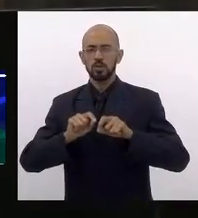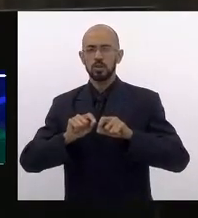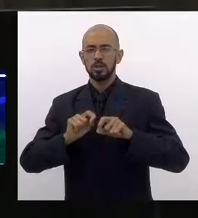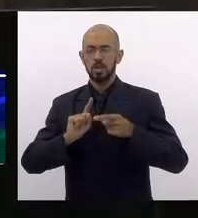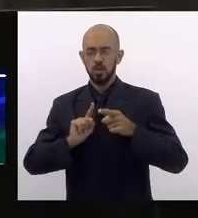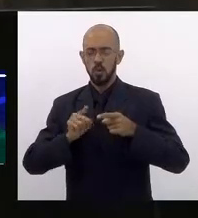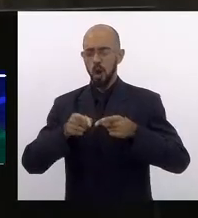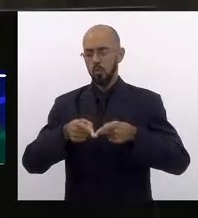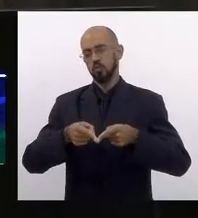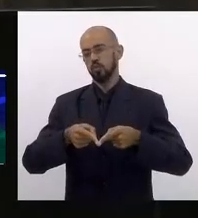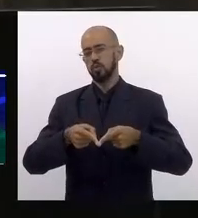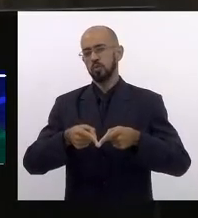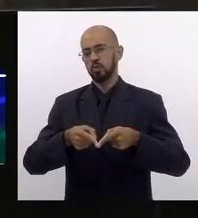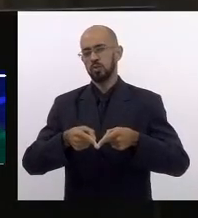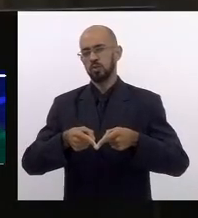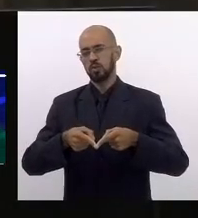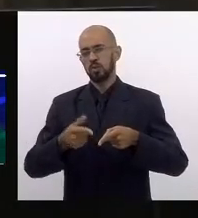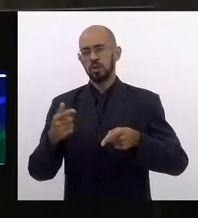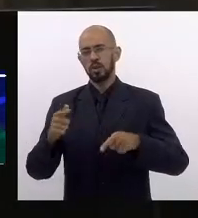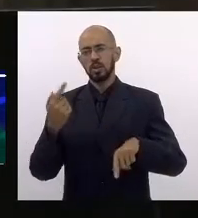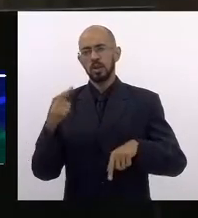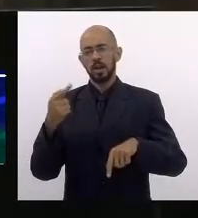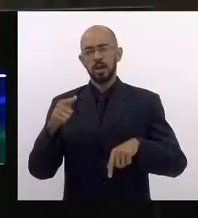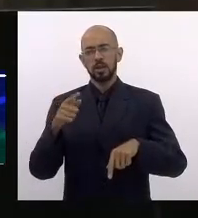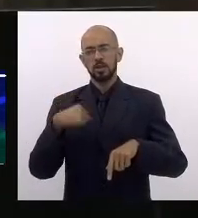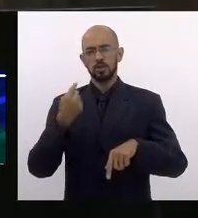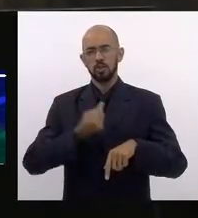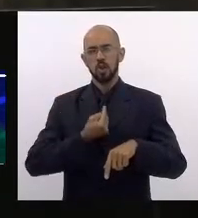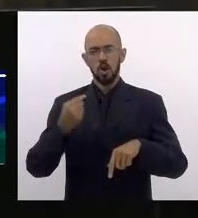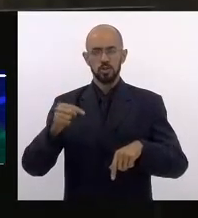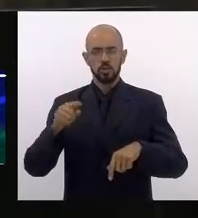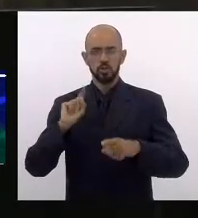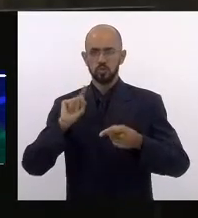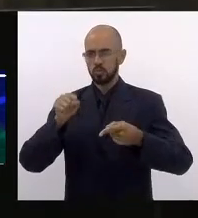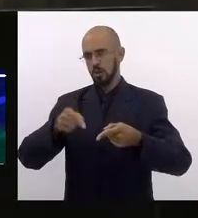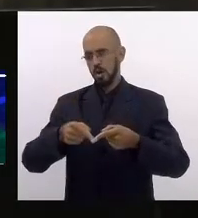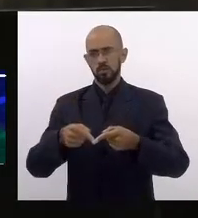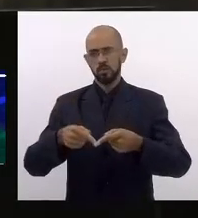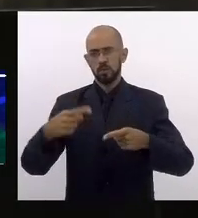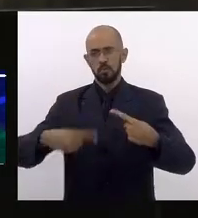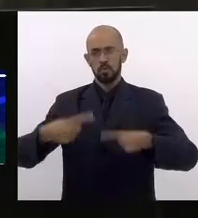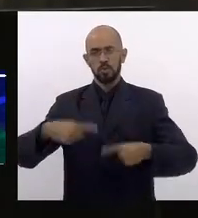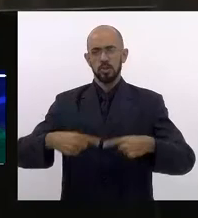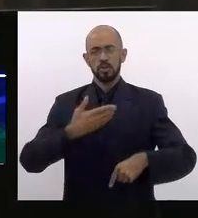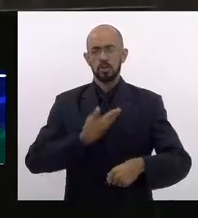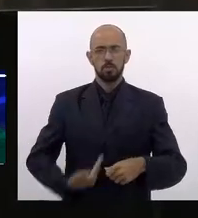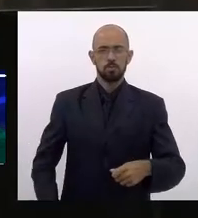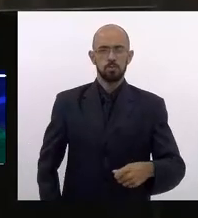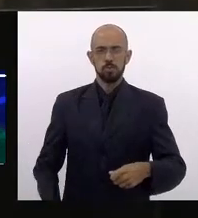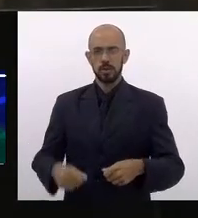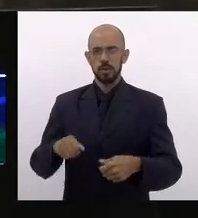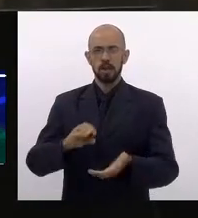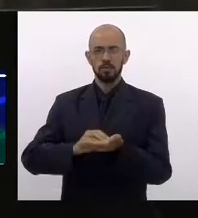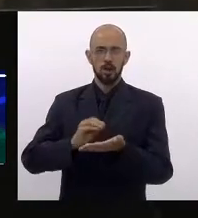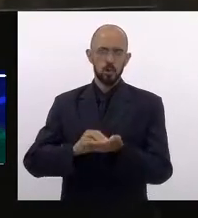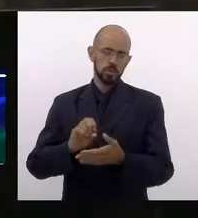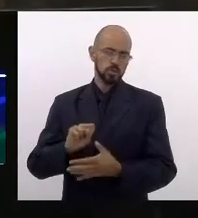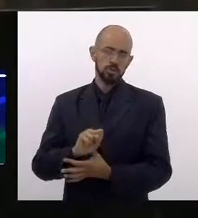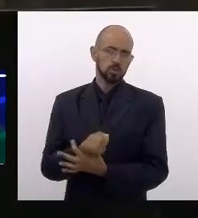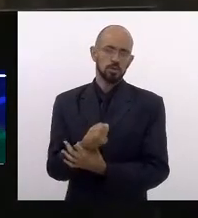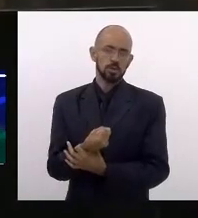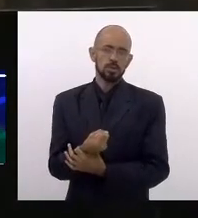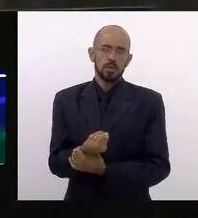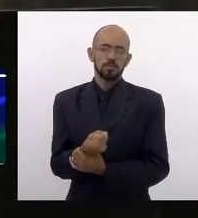alvo, que garanta que a gente seja alvo não só da política pública de insegurança, porque não é